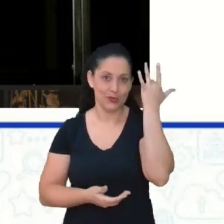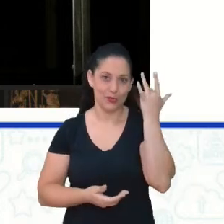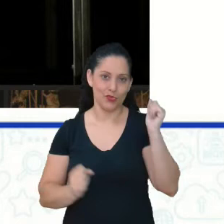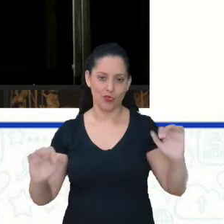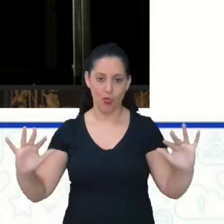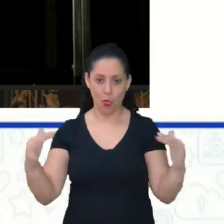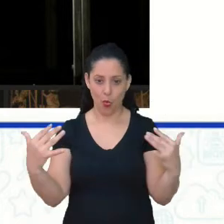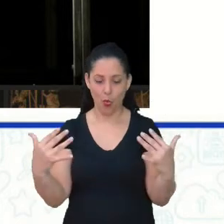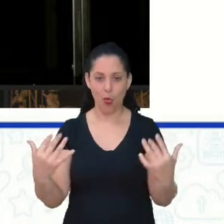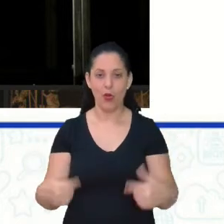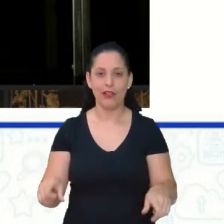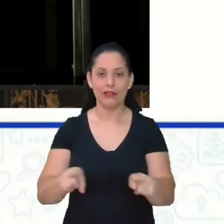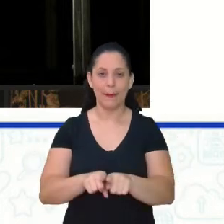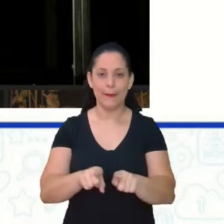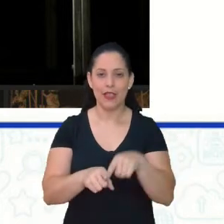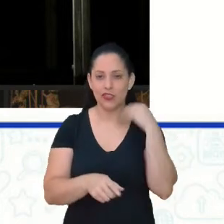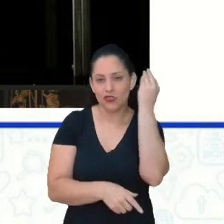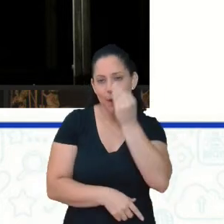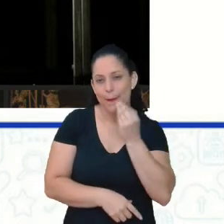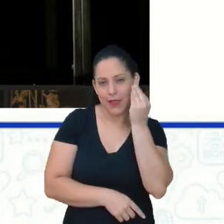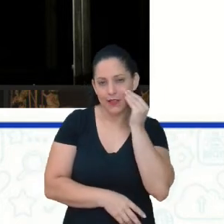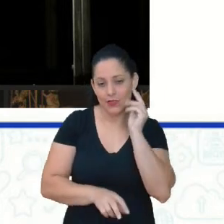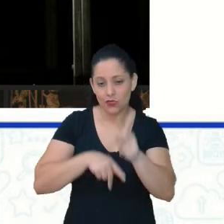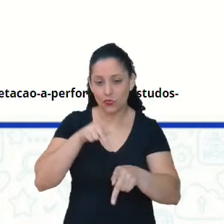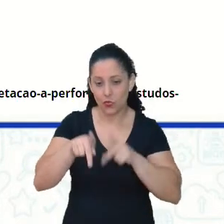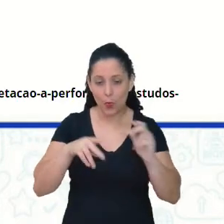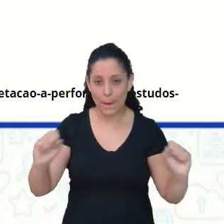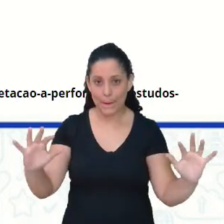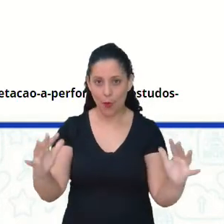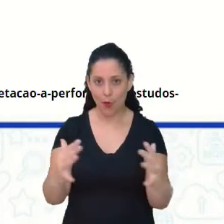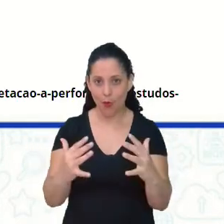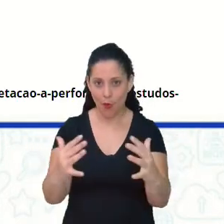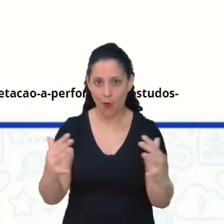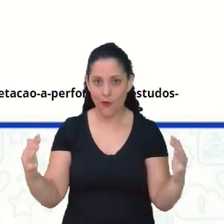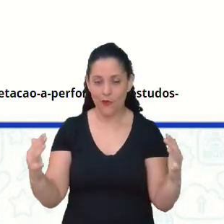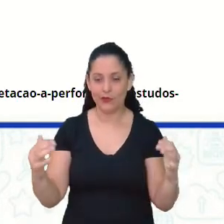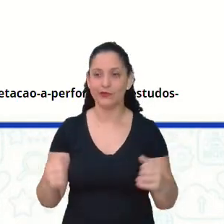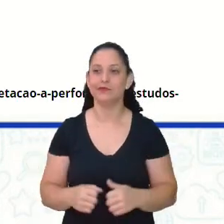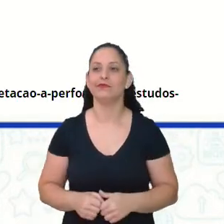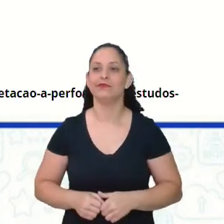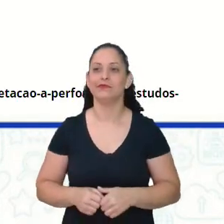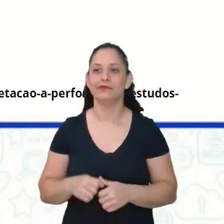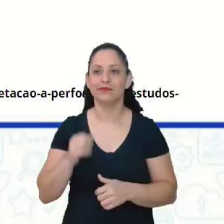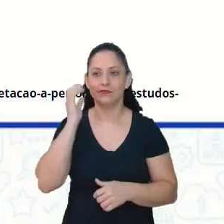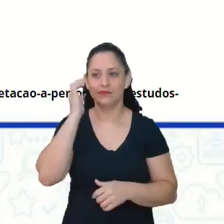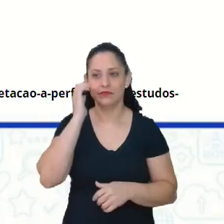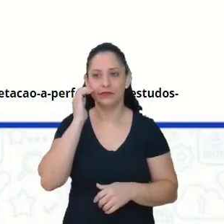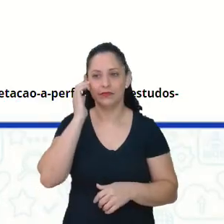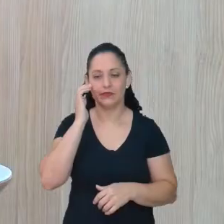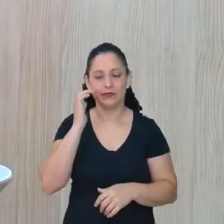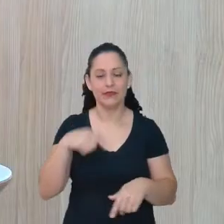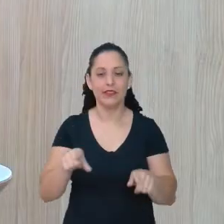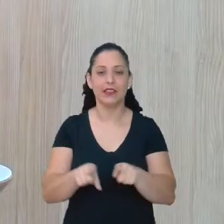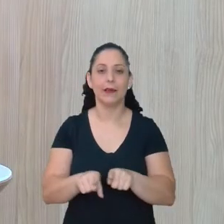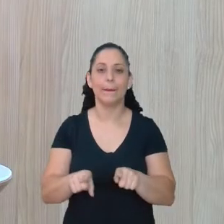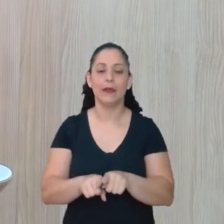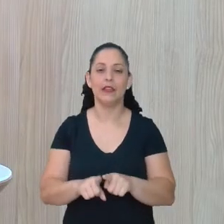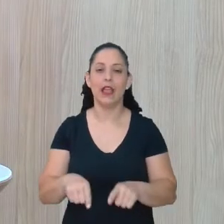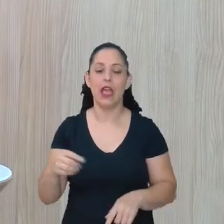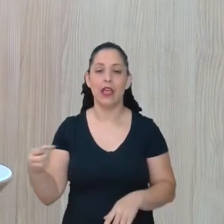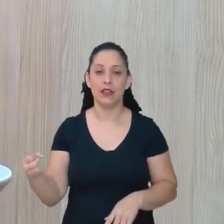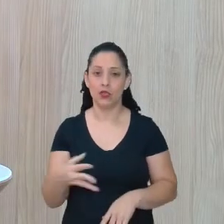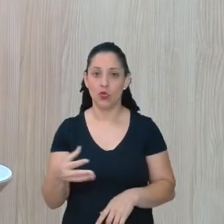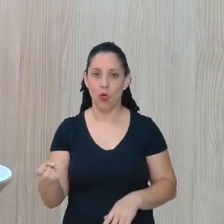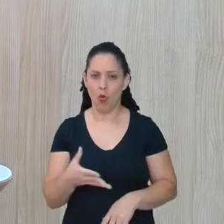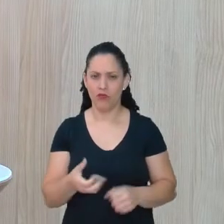vividas, né, pelo público. Então, é bem interessante. E a fragmentação, por quê? Porque a nossa nova realidade, ela é fragmentária, Exatamente. Né?